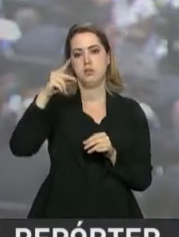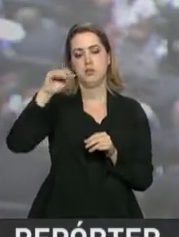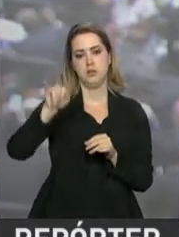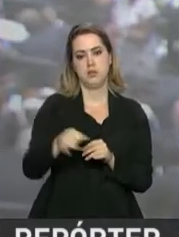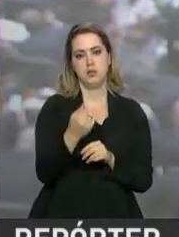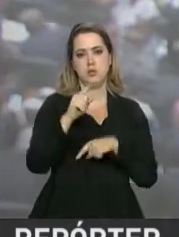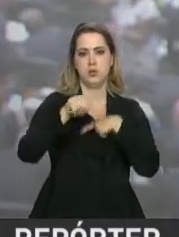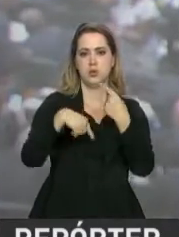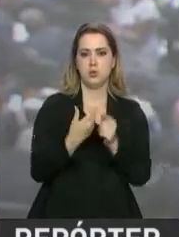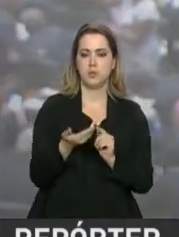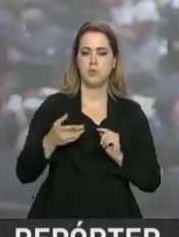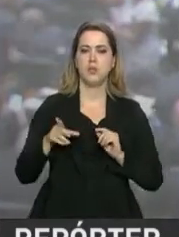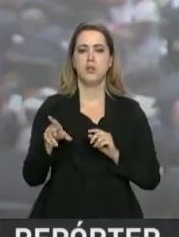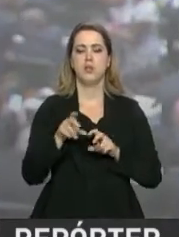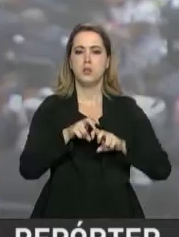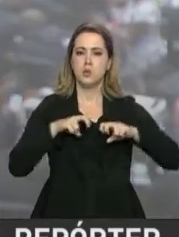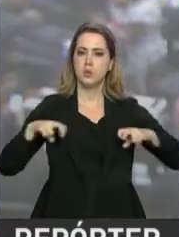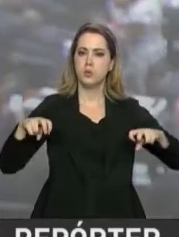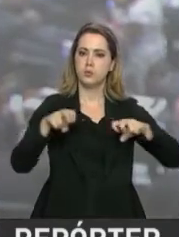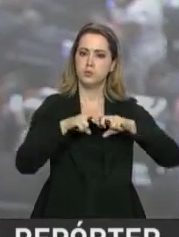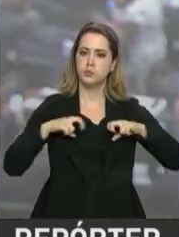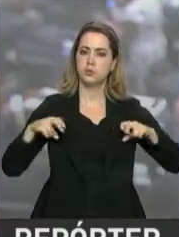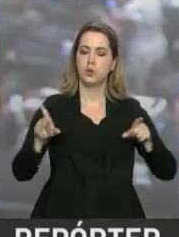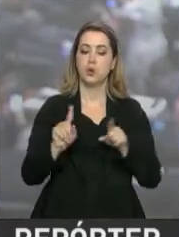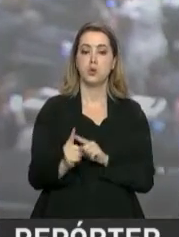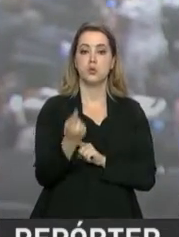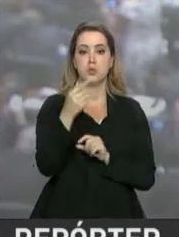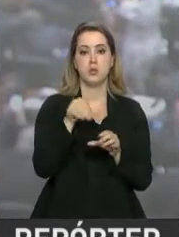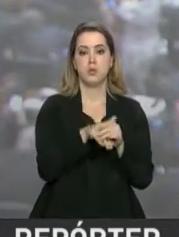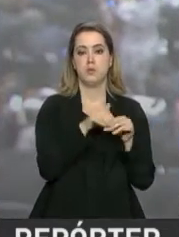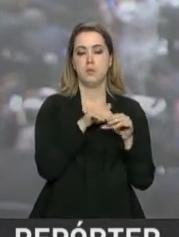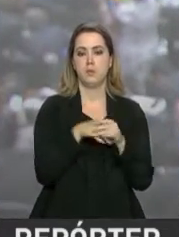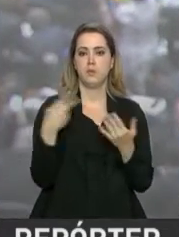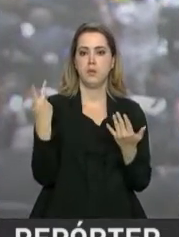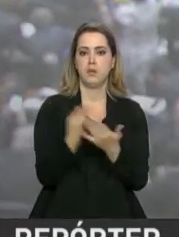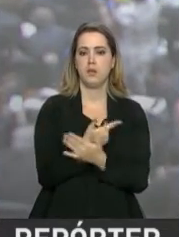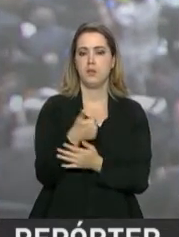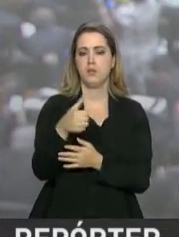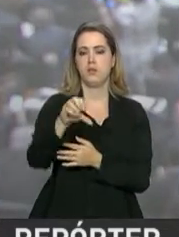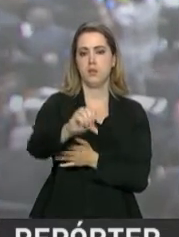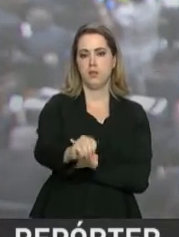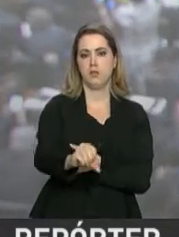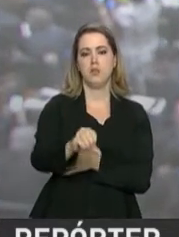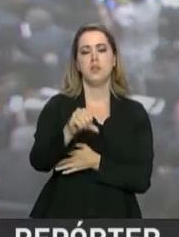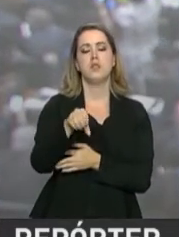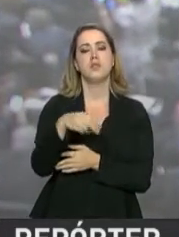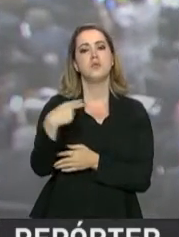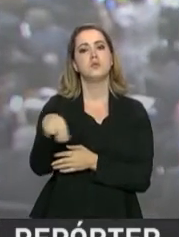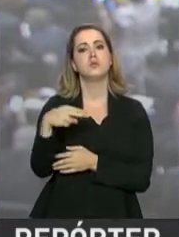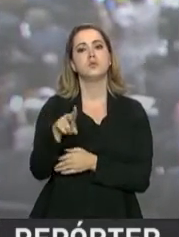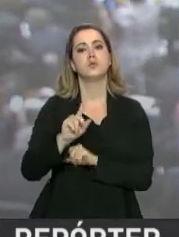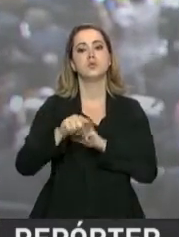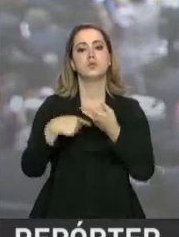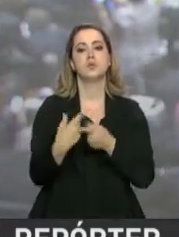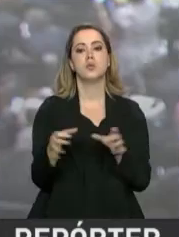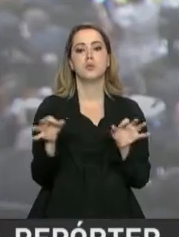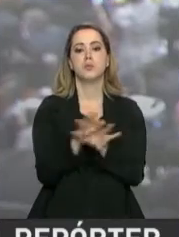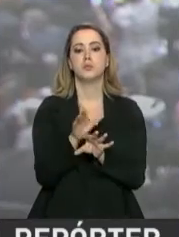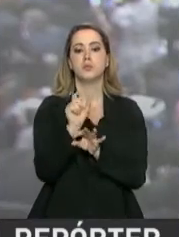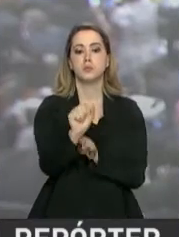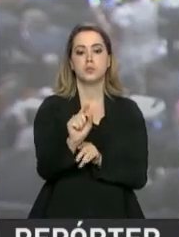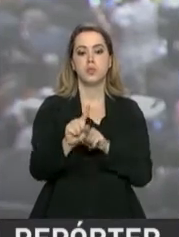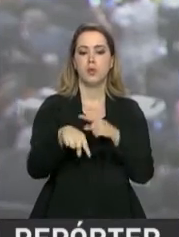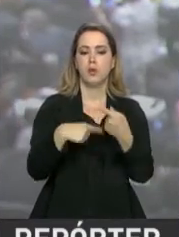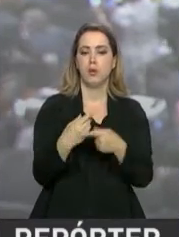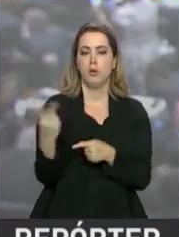plenário do Senado. O primeiro turno no Senado está previsto para ocorrer em 29 de novembro, no fim do mês que vem. E o segundo